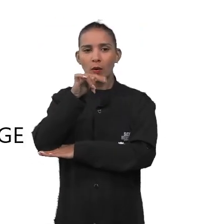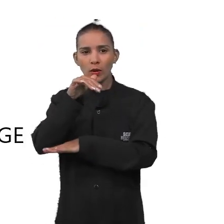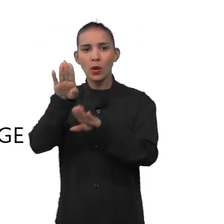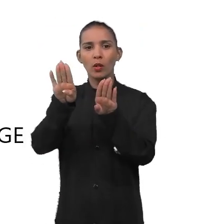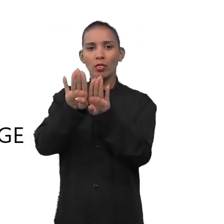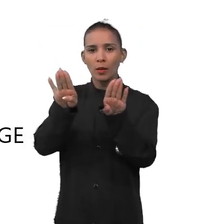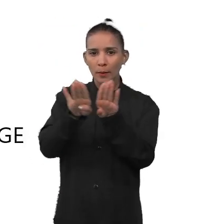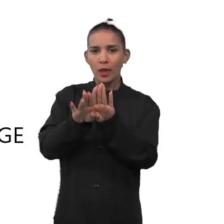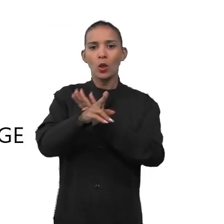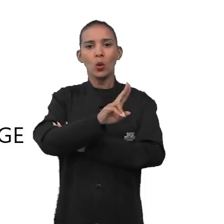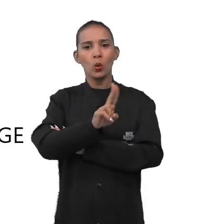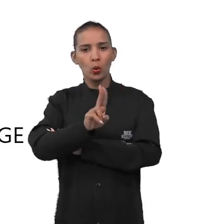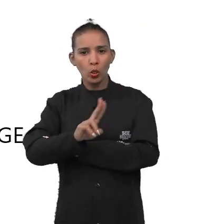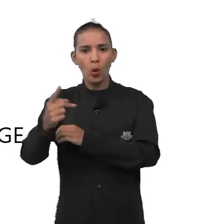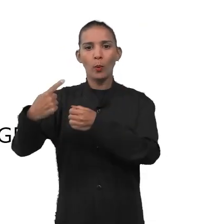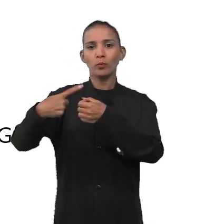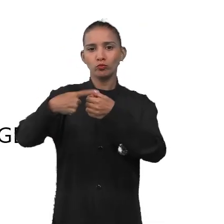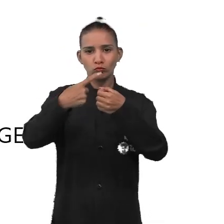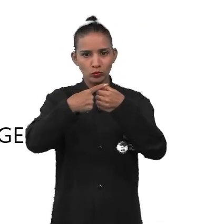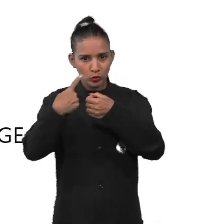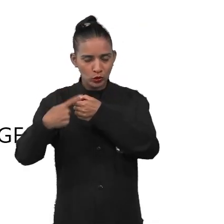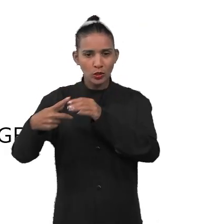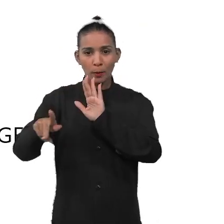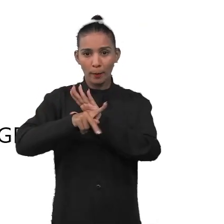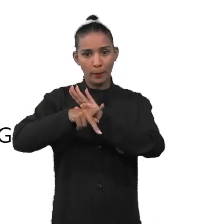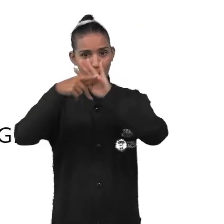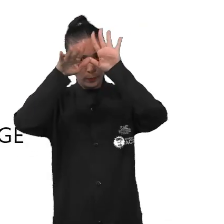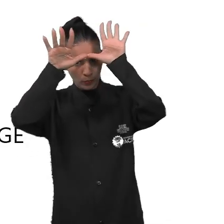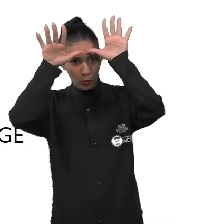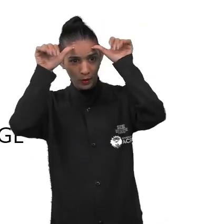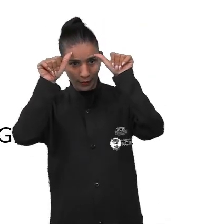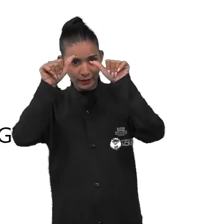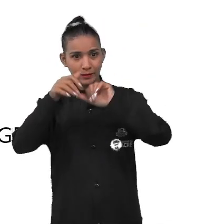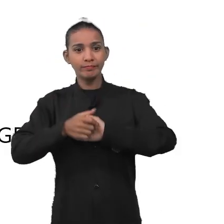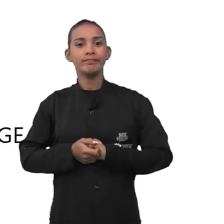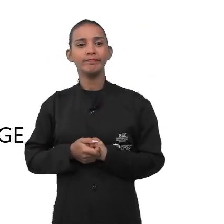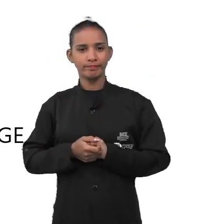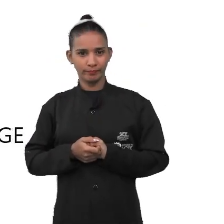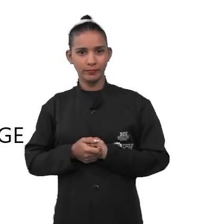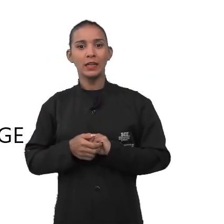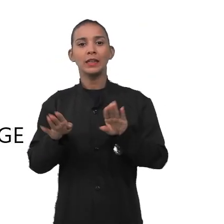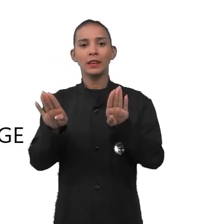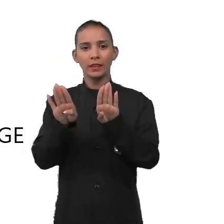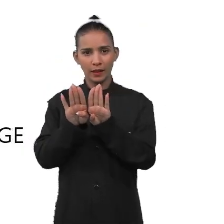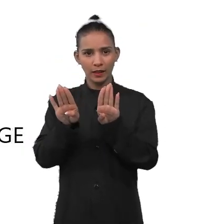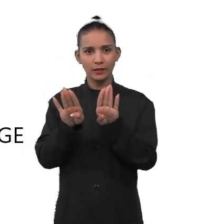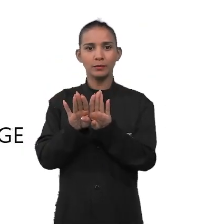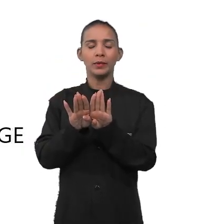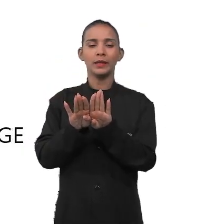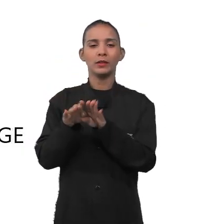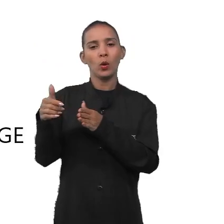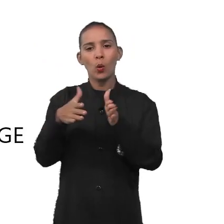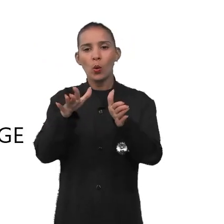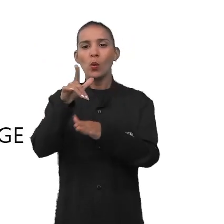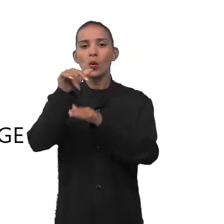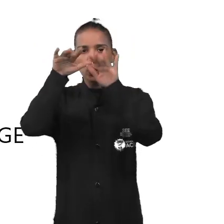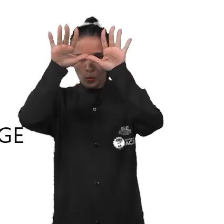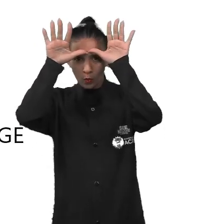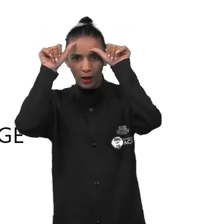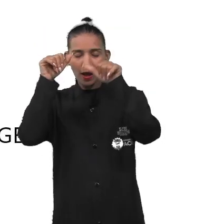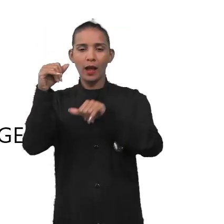Rio Acre, Rio Juruá. A gente também, acho que eu acabei esquecendo de citar aqui, Tarauacá. O clima do